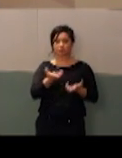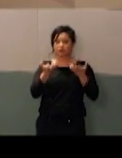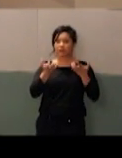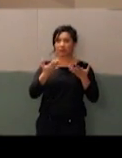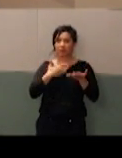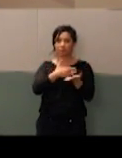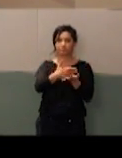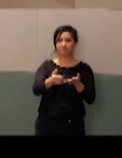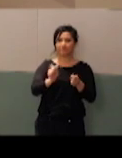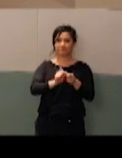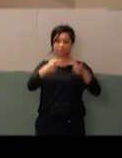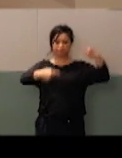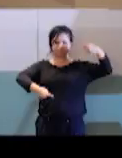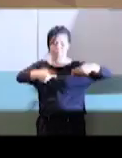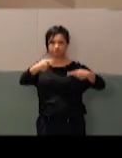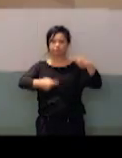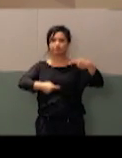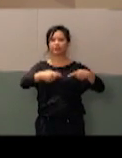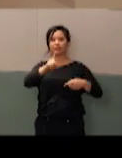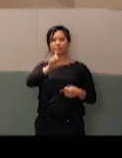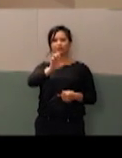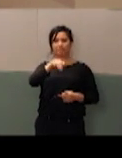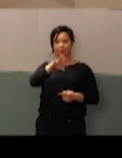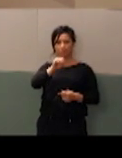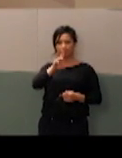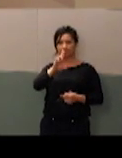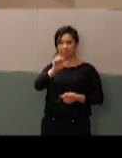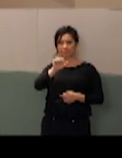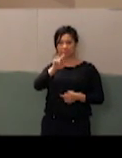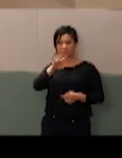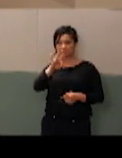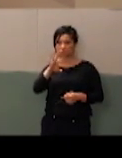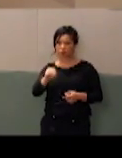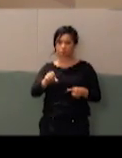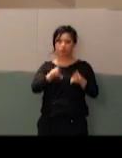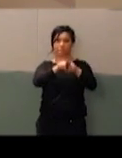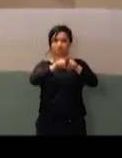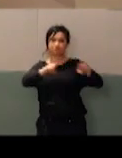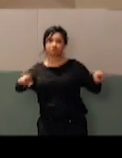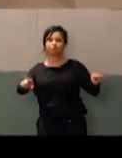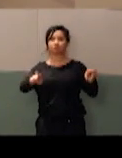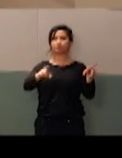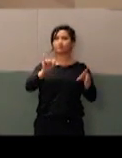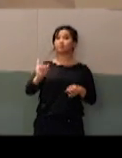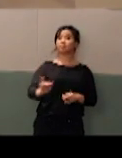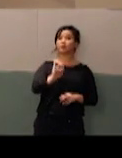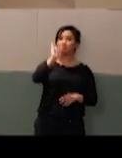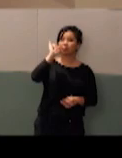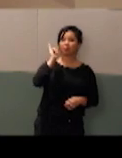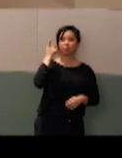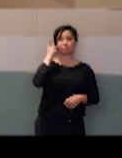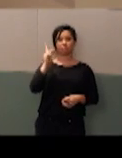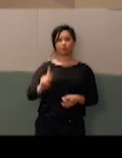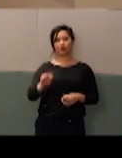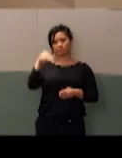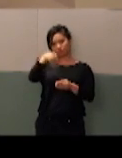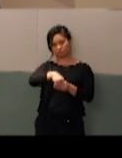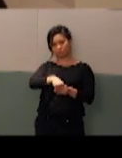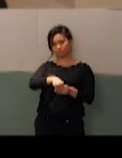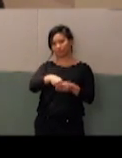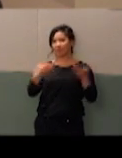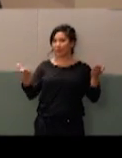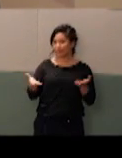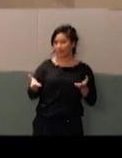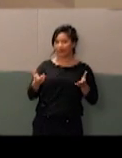o debate democrático, muito importante nesse período da eleição. nada melhor do que a eleição para poder debatermos